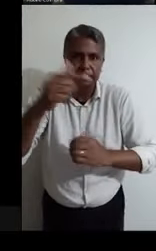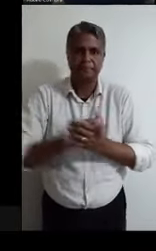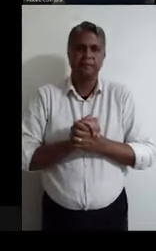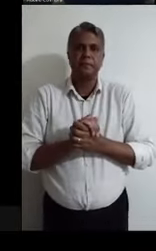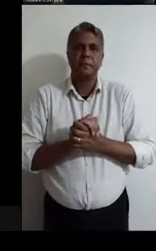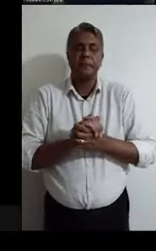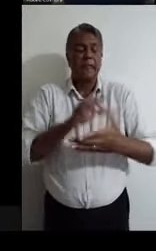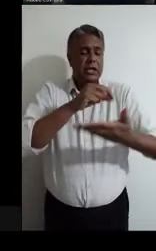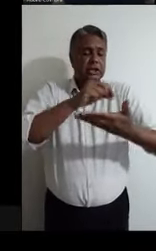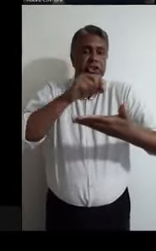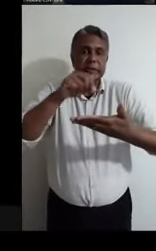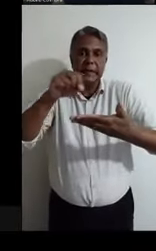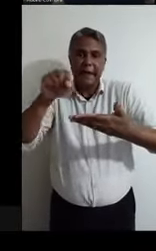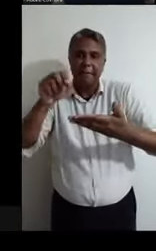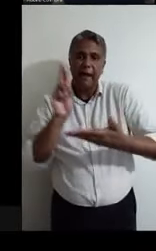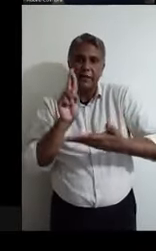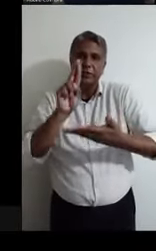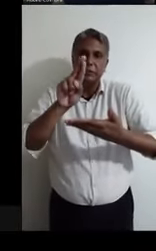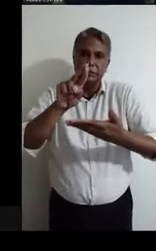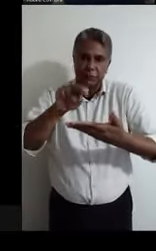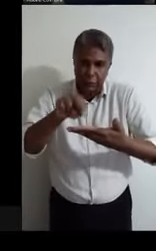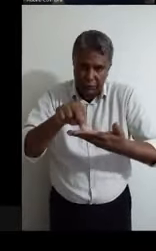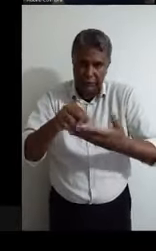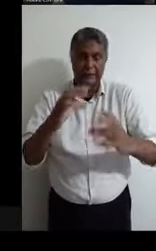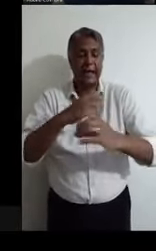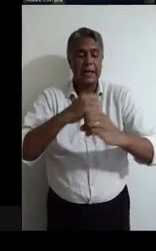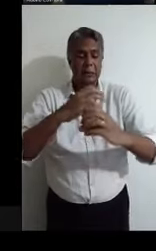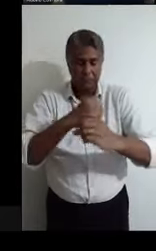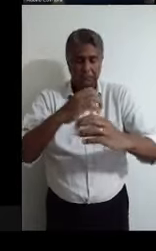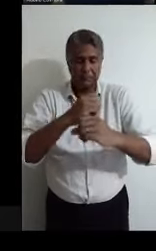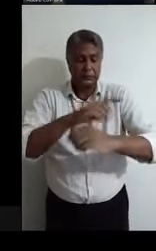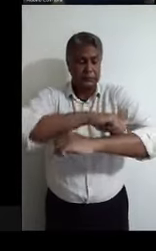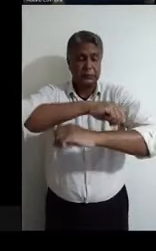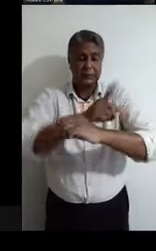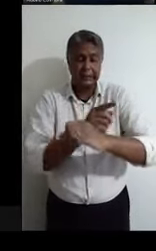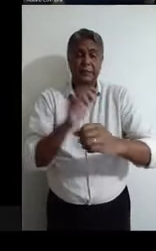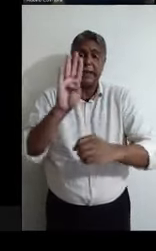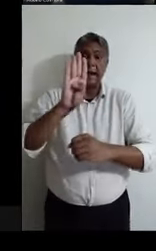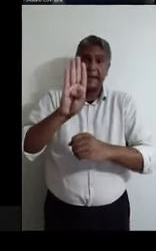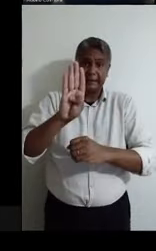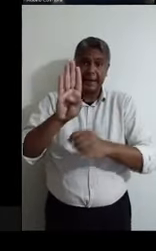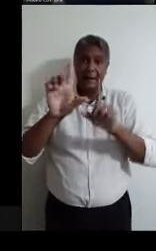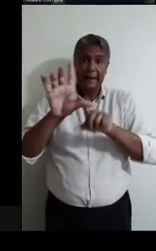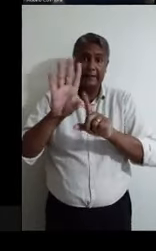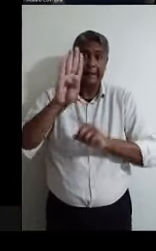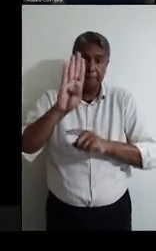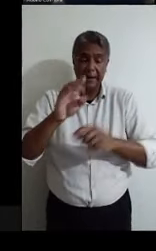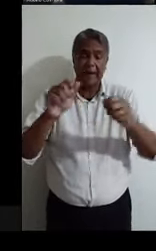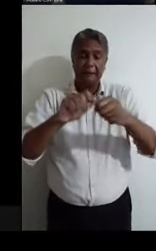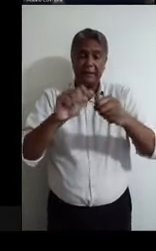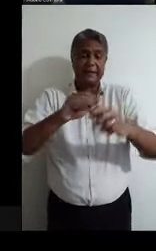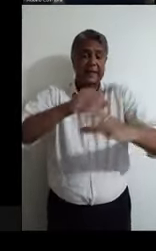Calcule. Escreva a equação da velocidade. Letra B. Construir o gráfico da velocidade em função do